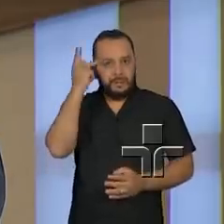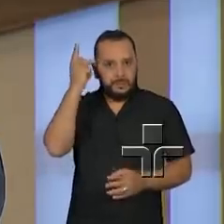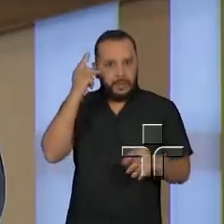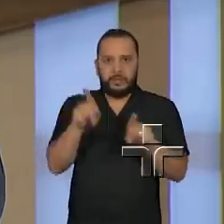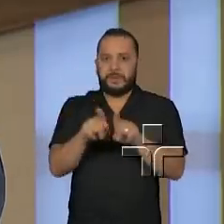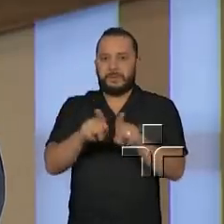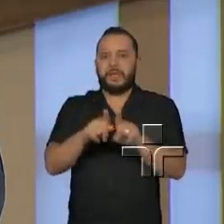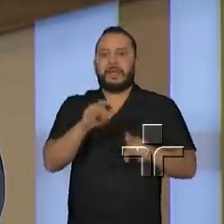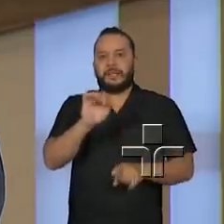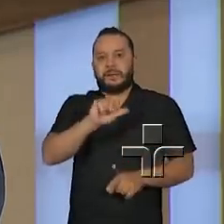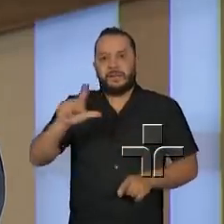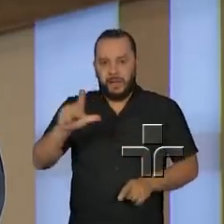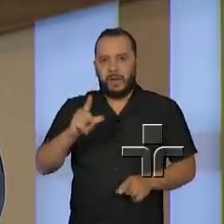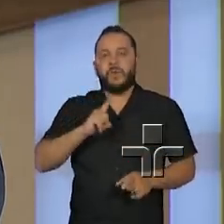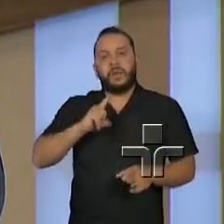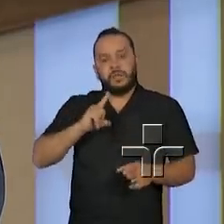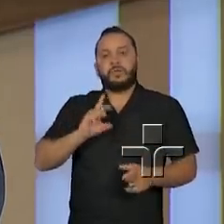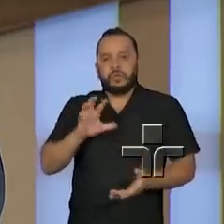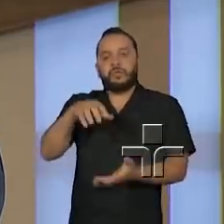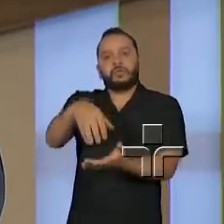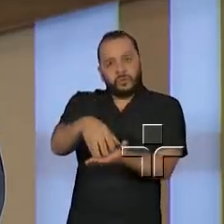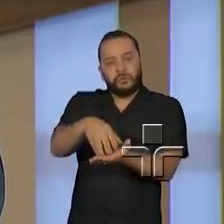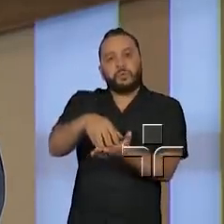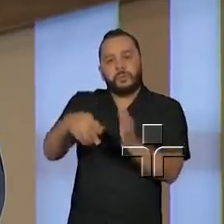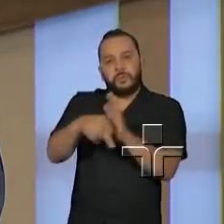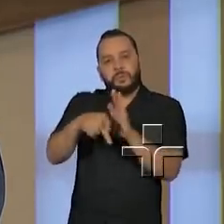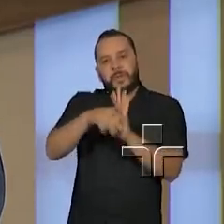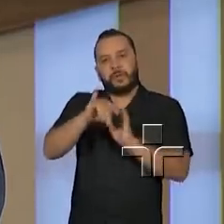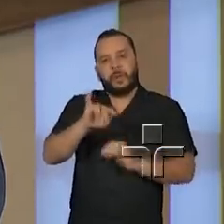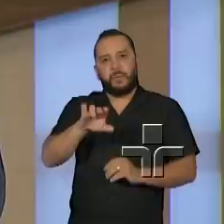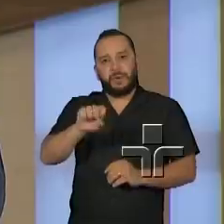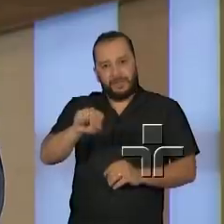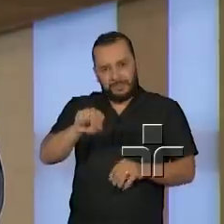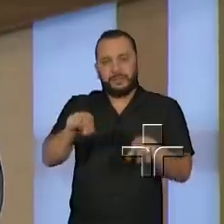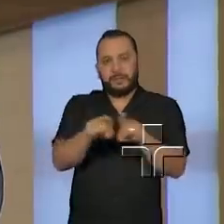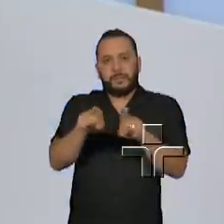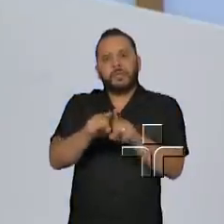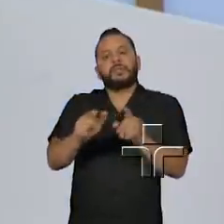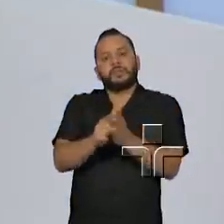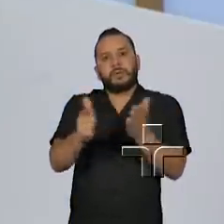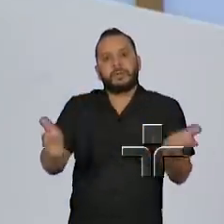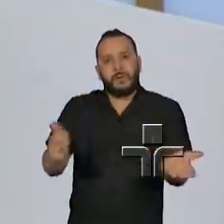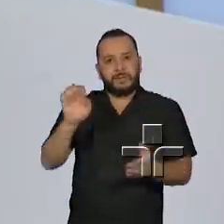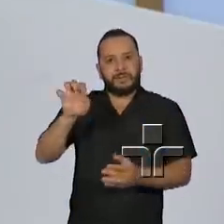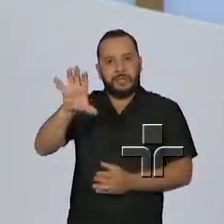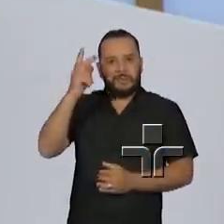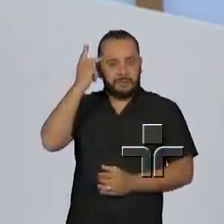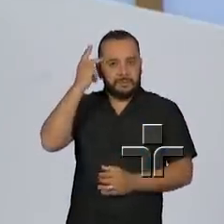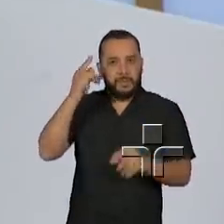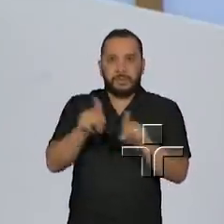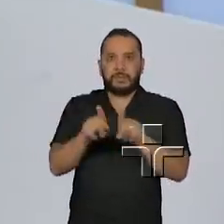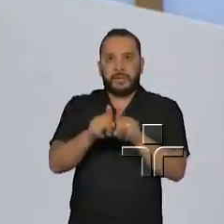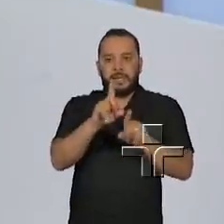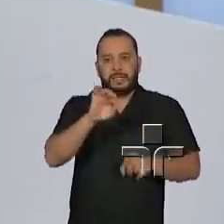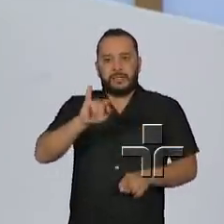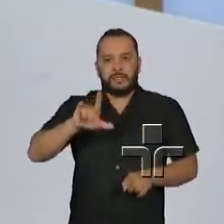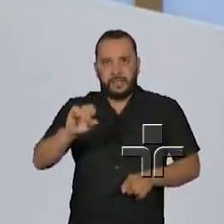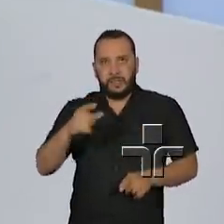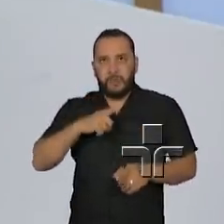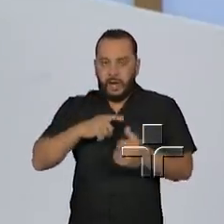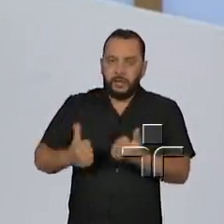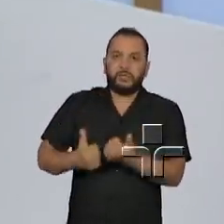Fernandes, editor do núcleo Metrópole do jornal O Estado de São Paulo. Danilo Thomas, colaborador do jornal